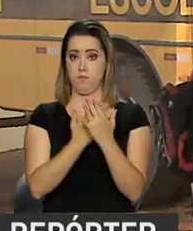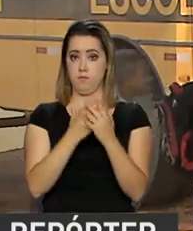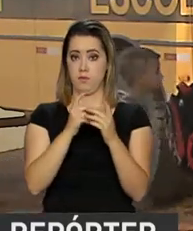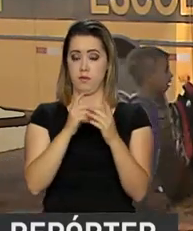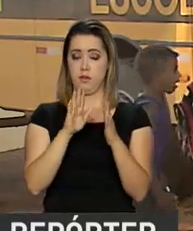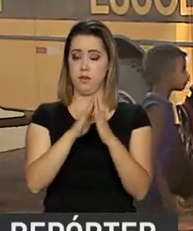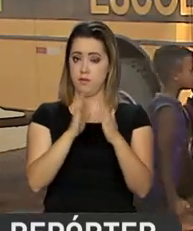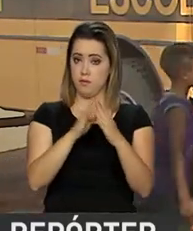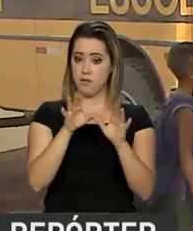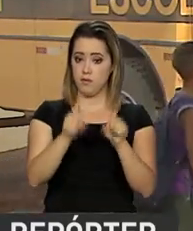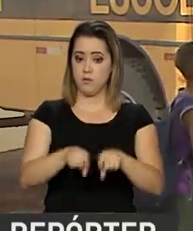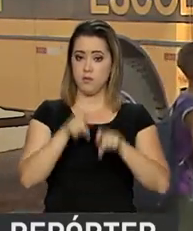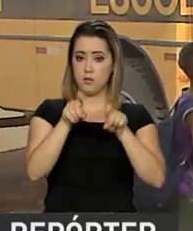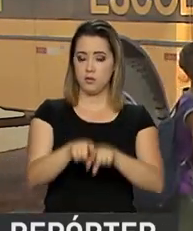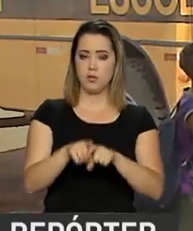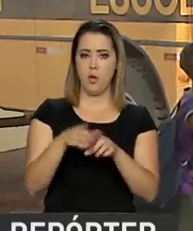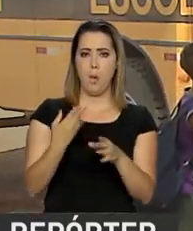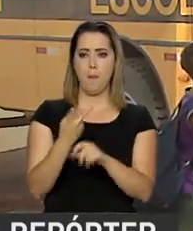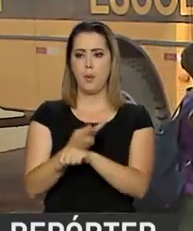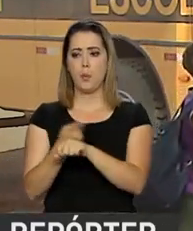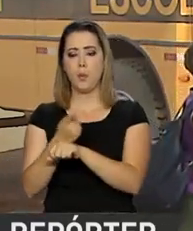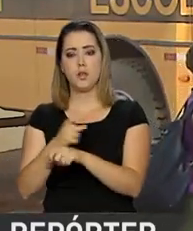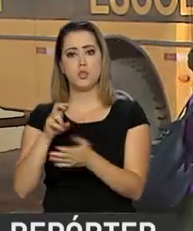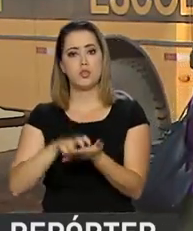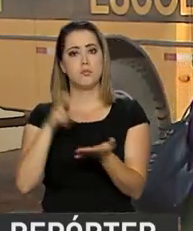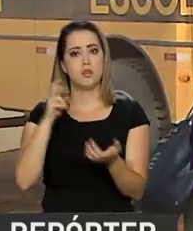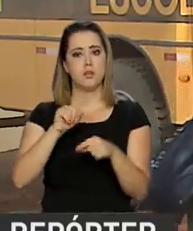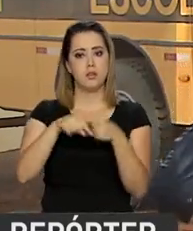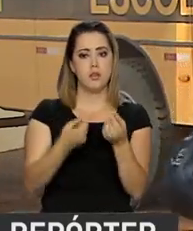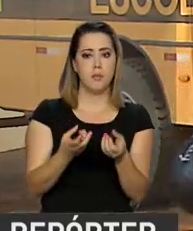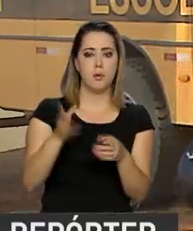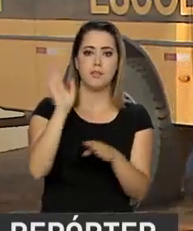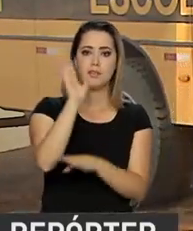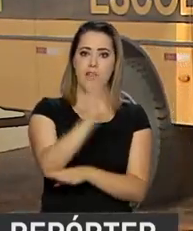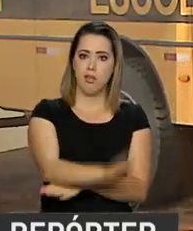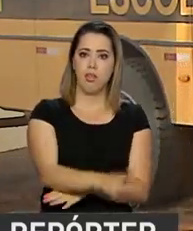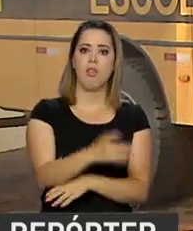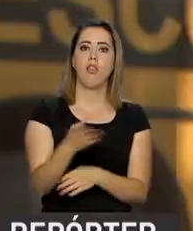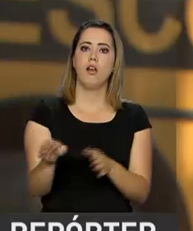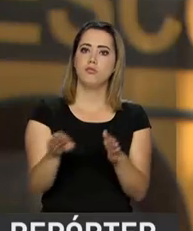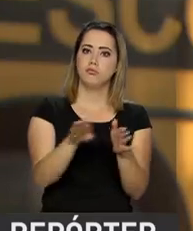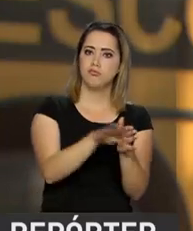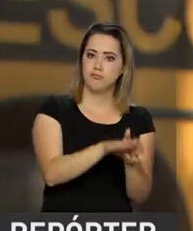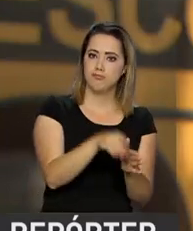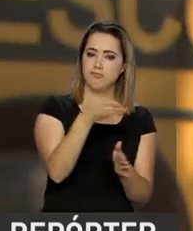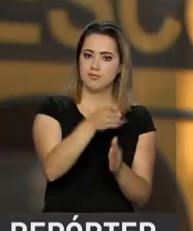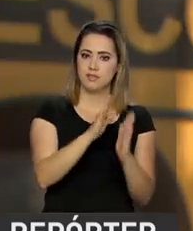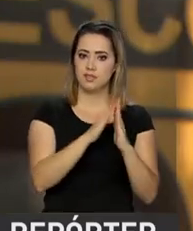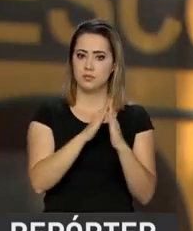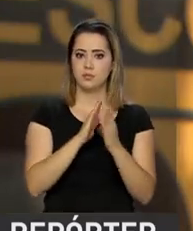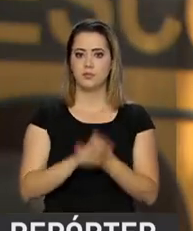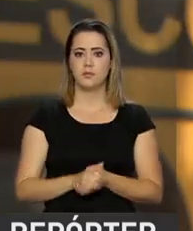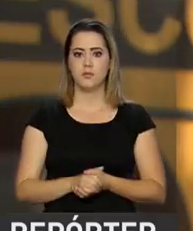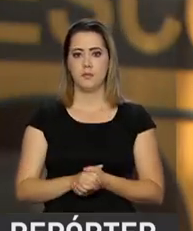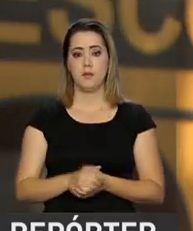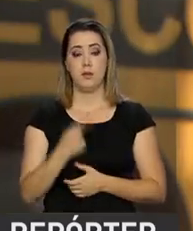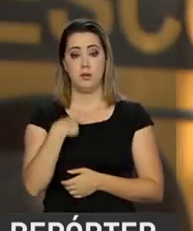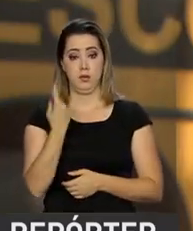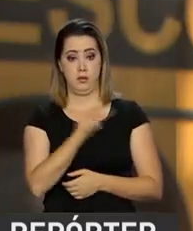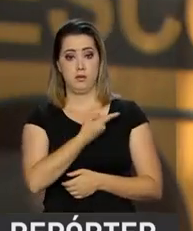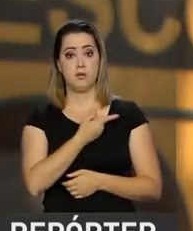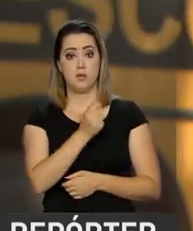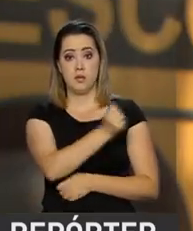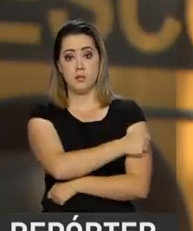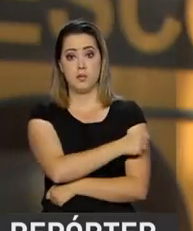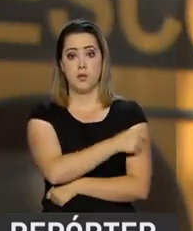crianças na porta de casa no período da manhã e levam de volta no início da tarde nós temos casos de alunos que caso não fossem atendidos pelo